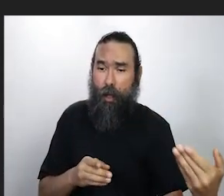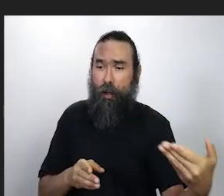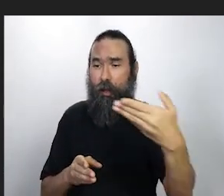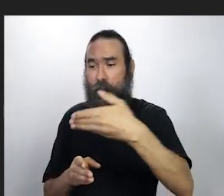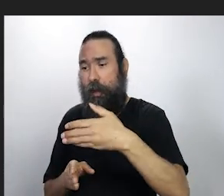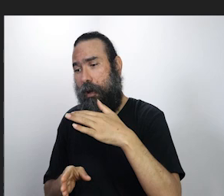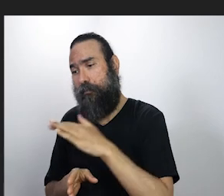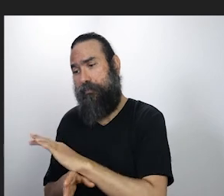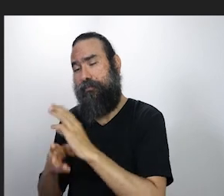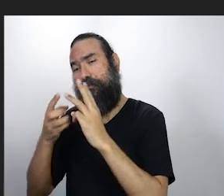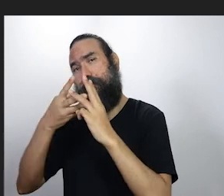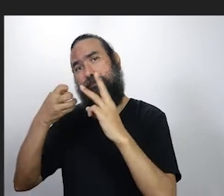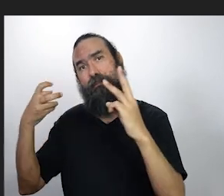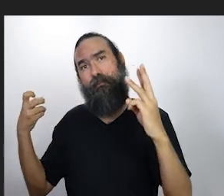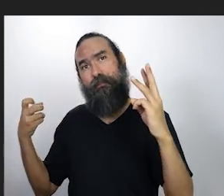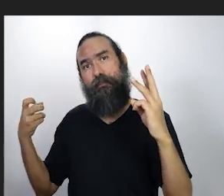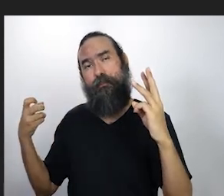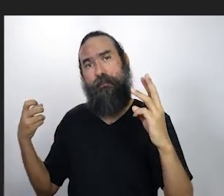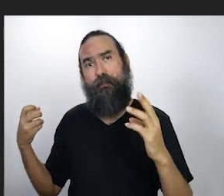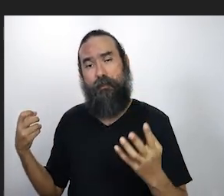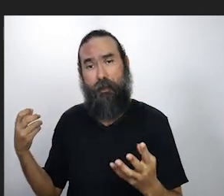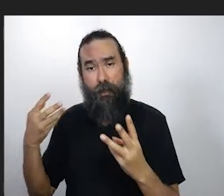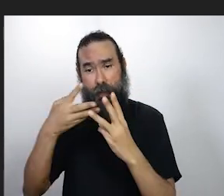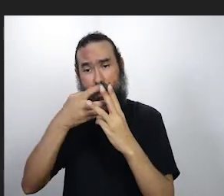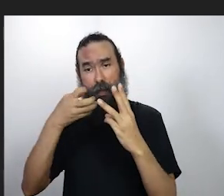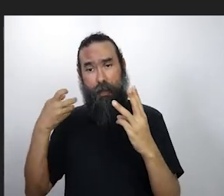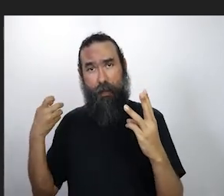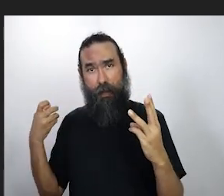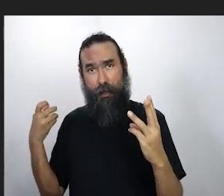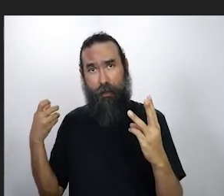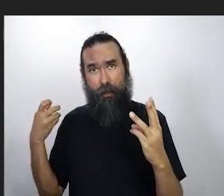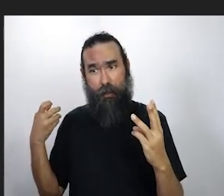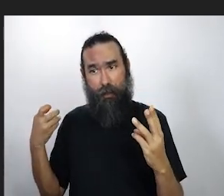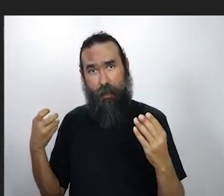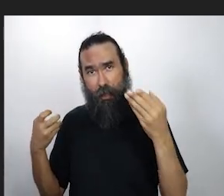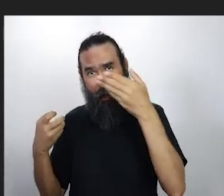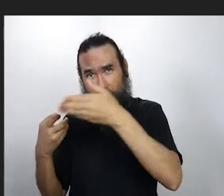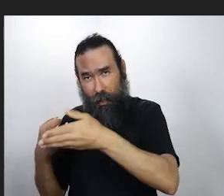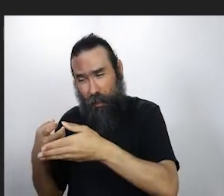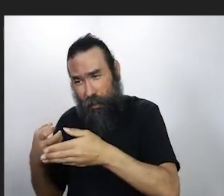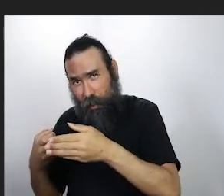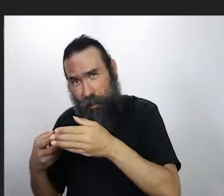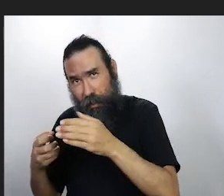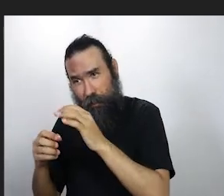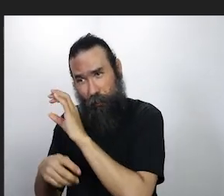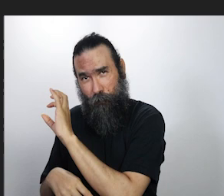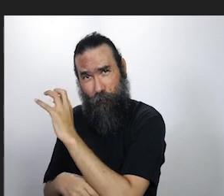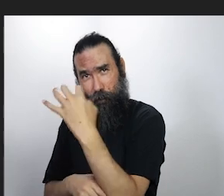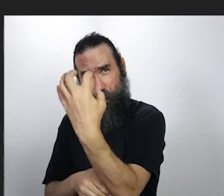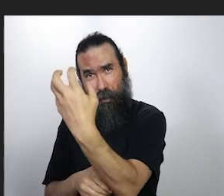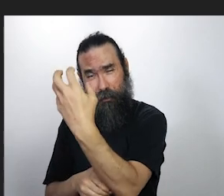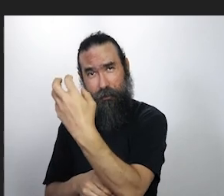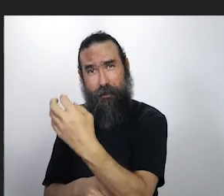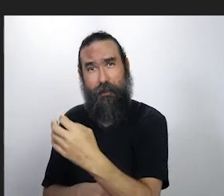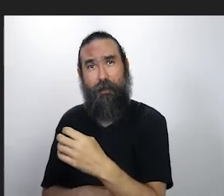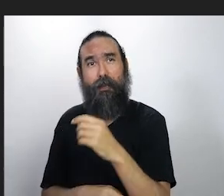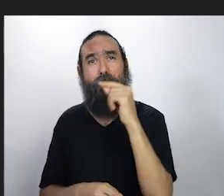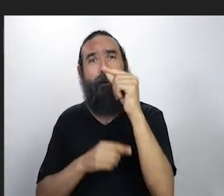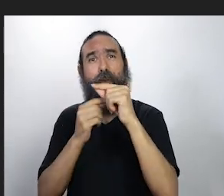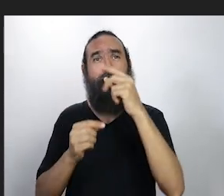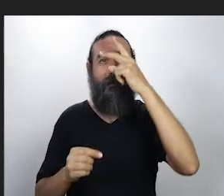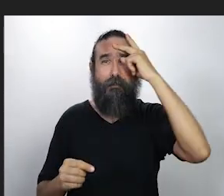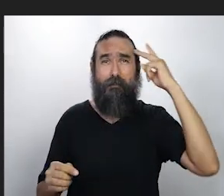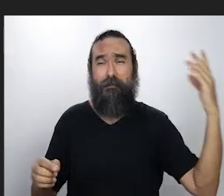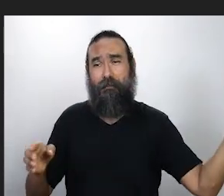no interior, só aparece o péssimo, né? O ruim na mão do fazendeiro, do comércio inescrupuloso, do